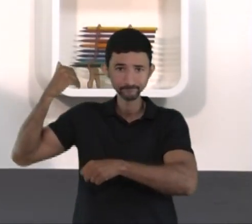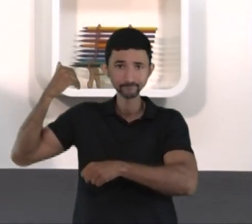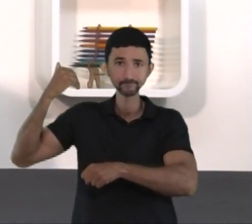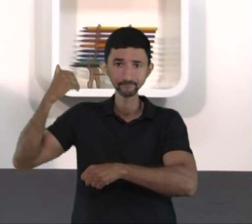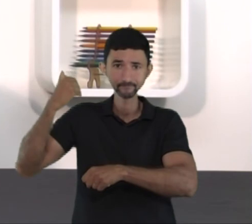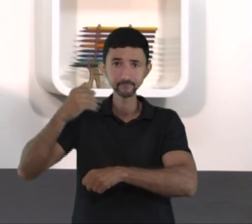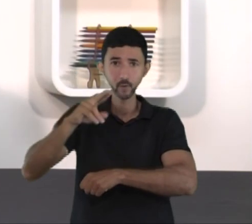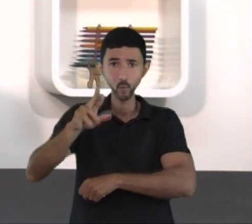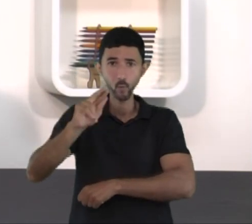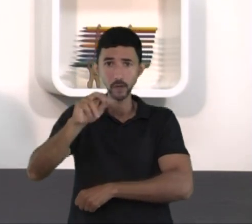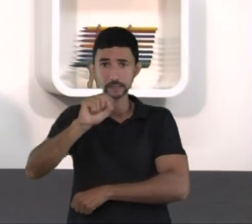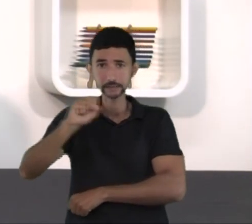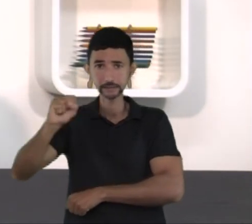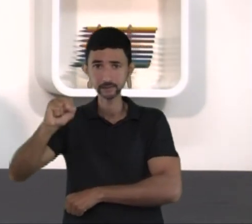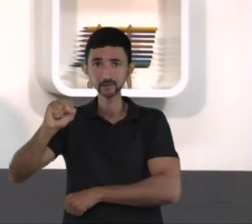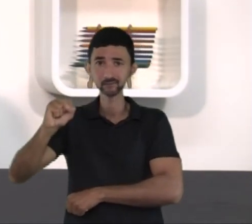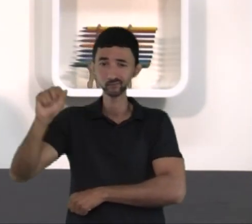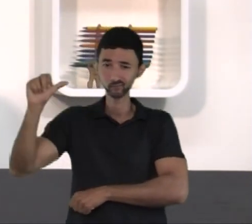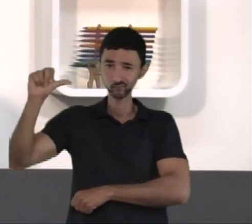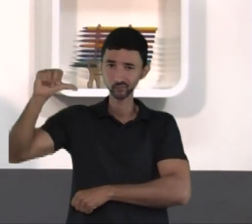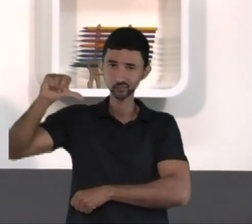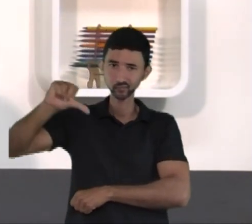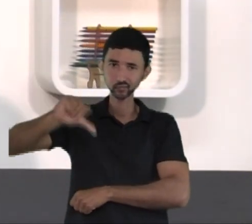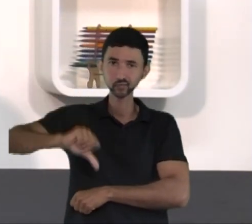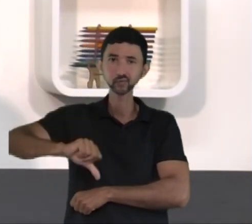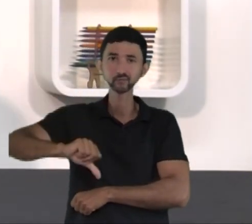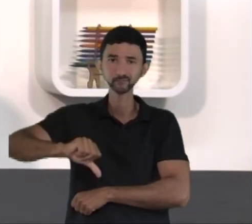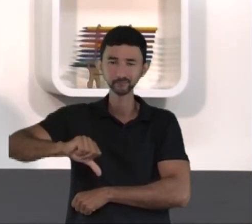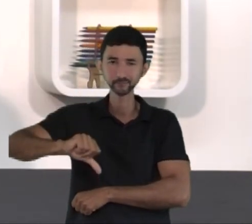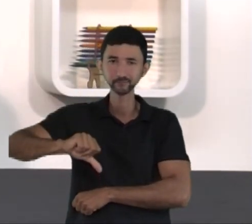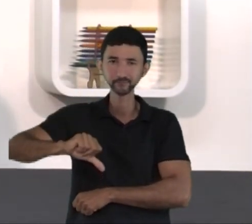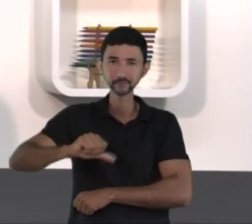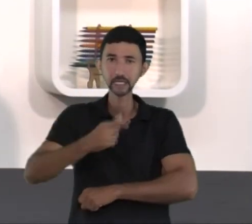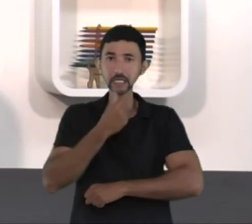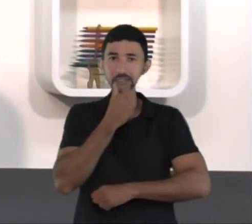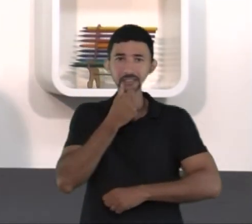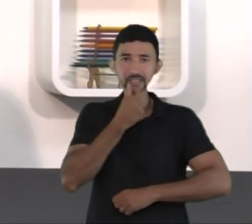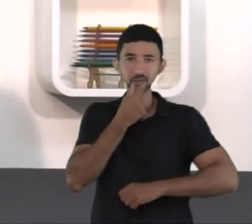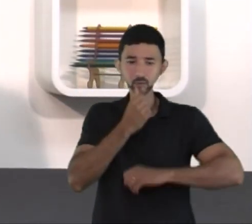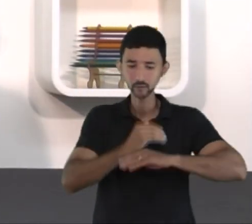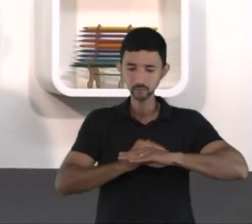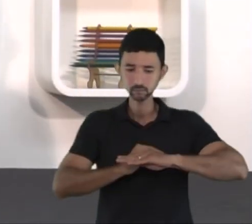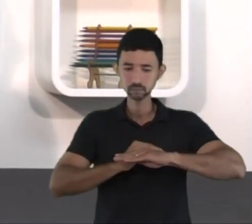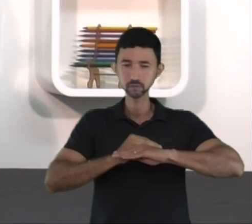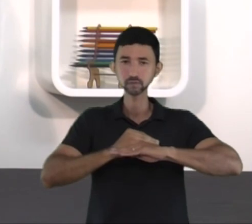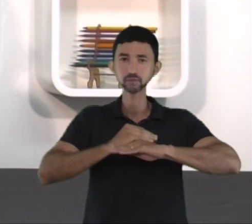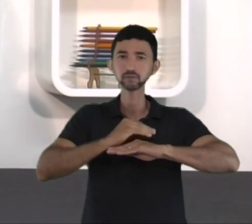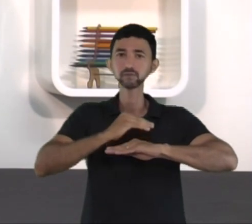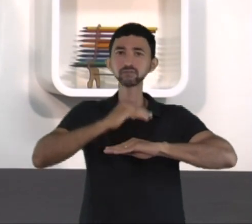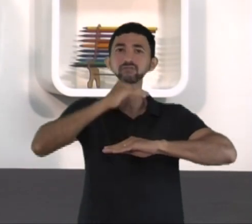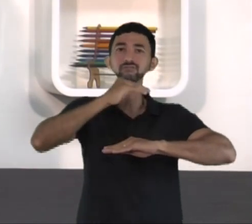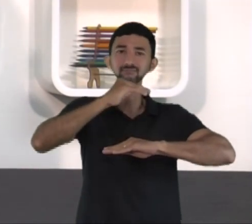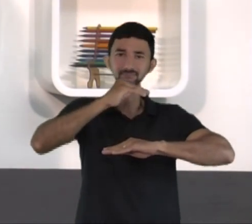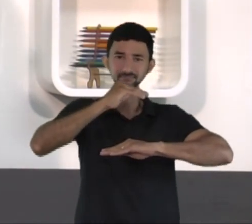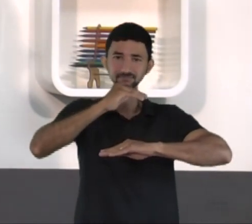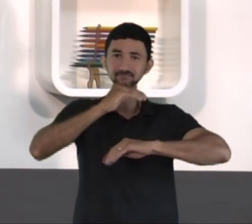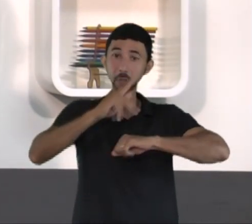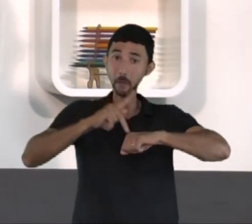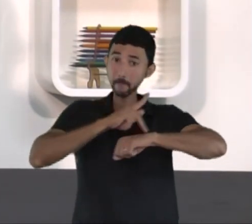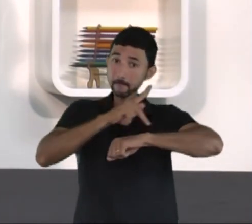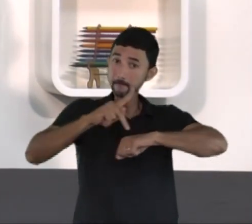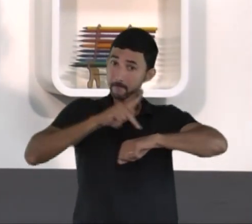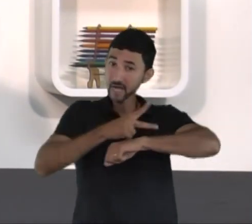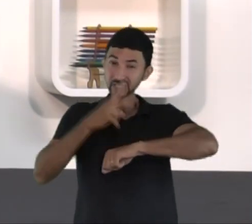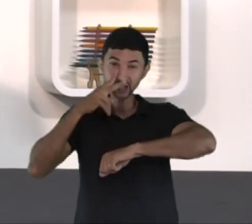União Soviética ela entra em decadência, e os Estados Unidos ele acabam se tornando a